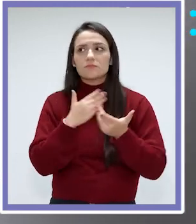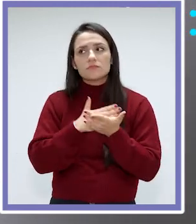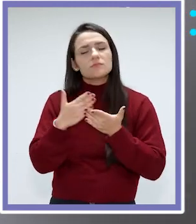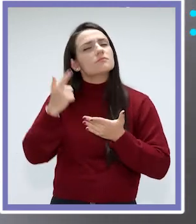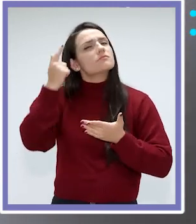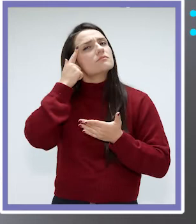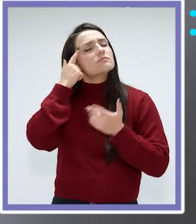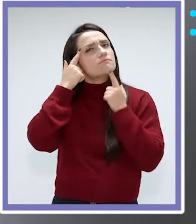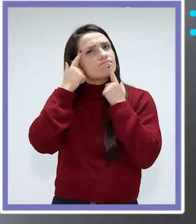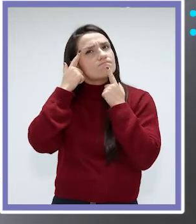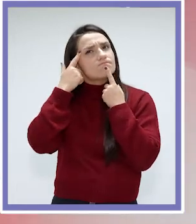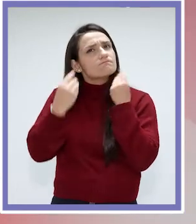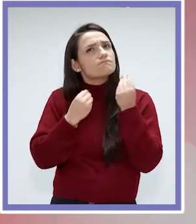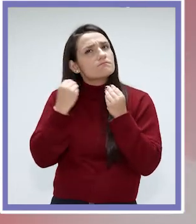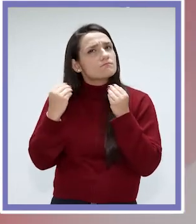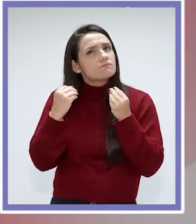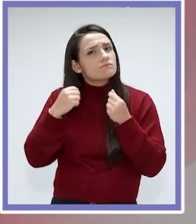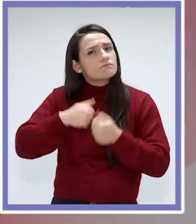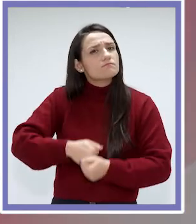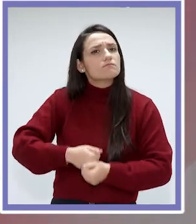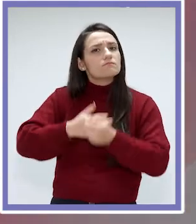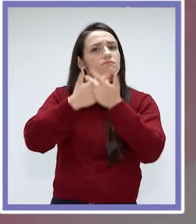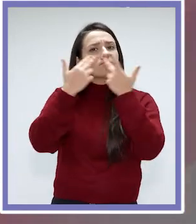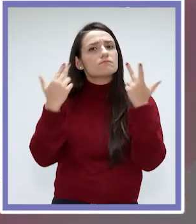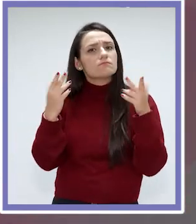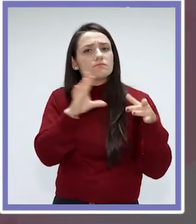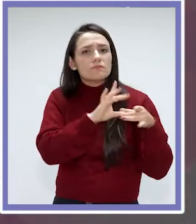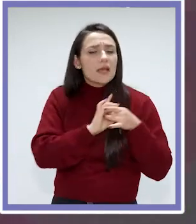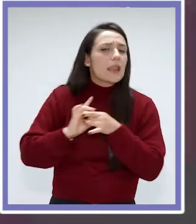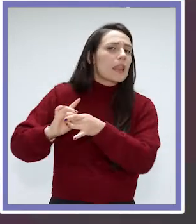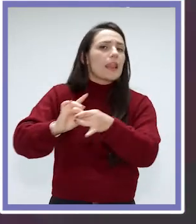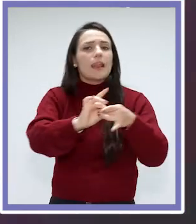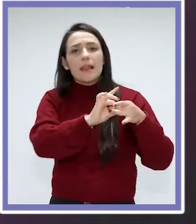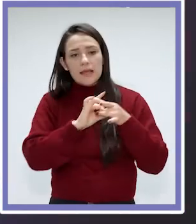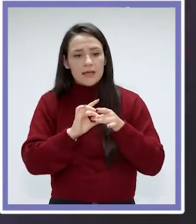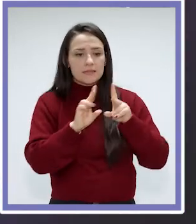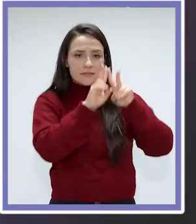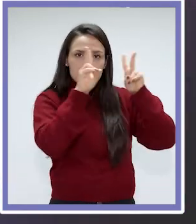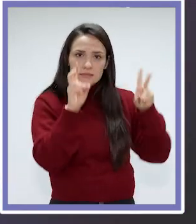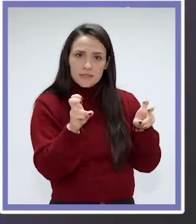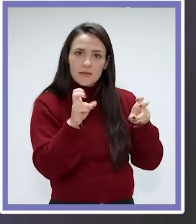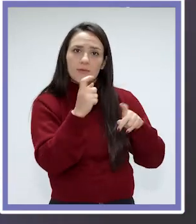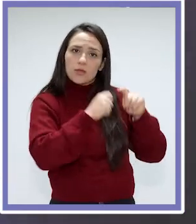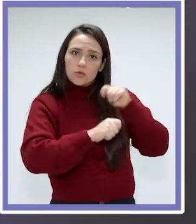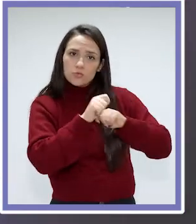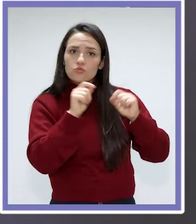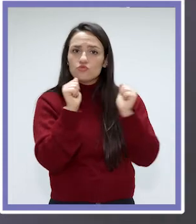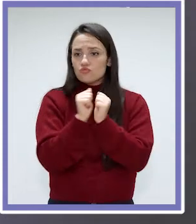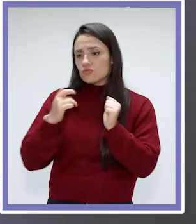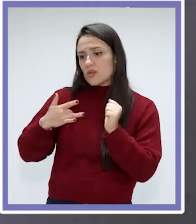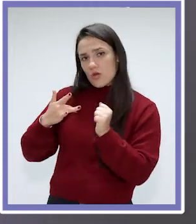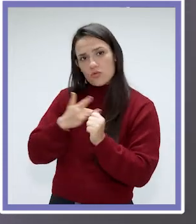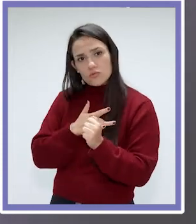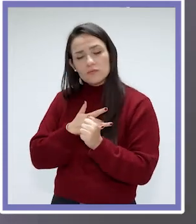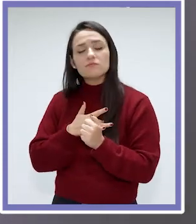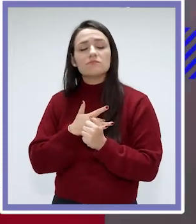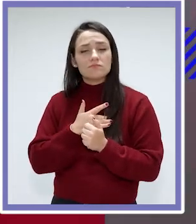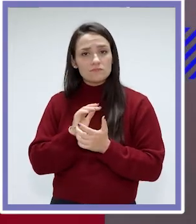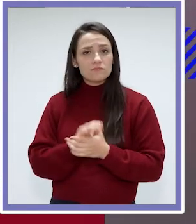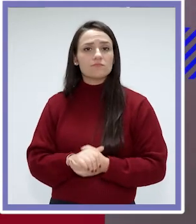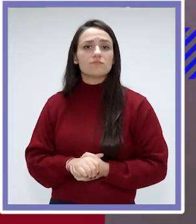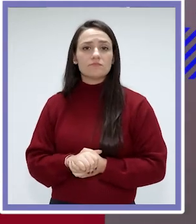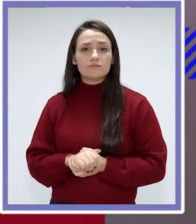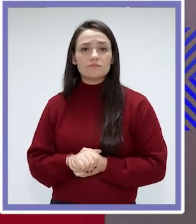Bioceânica com um trabalho transversal já dentro da nossa instituição para